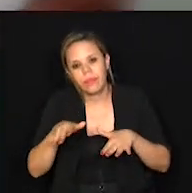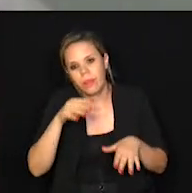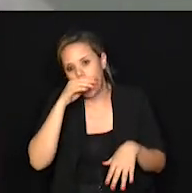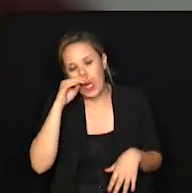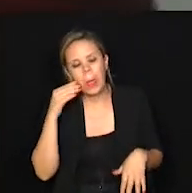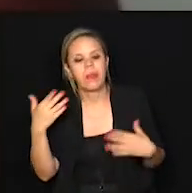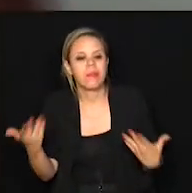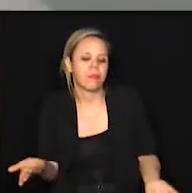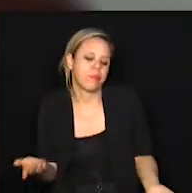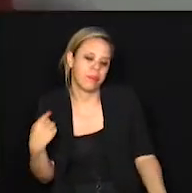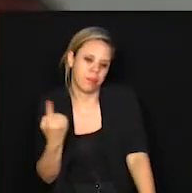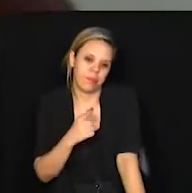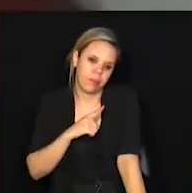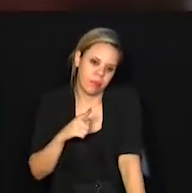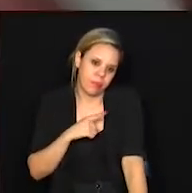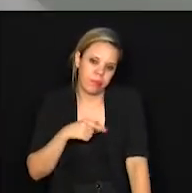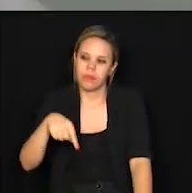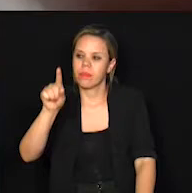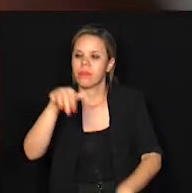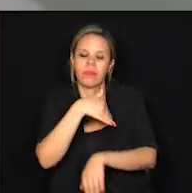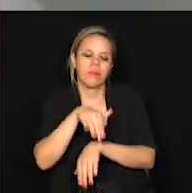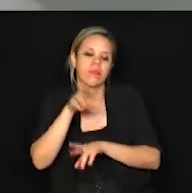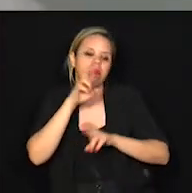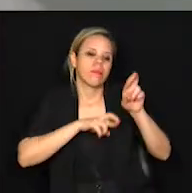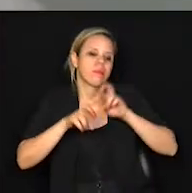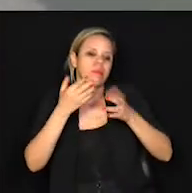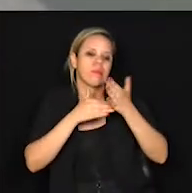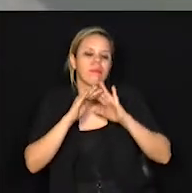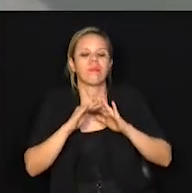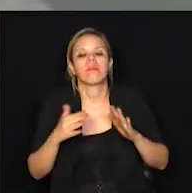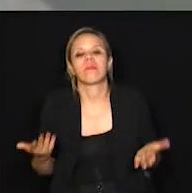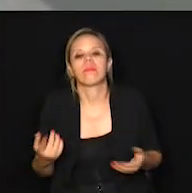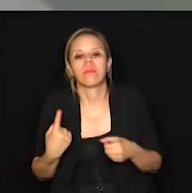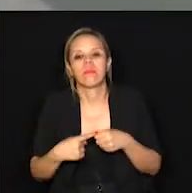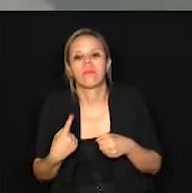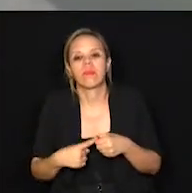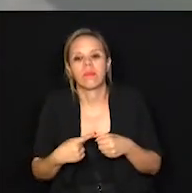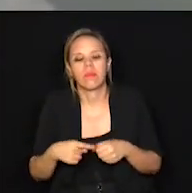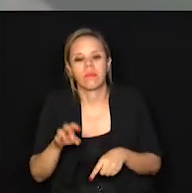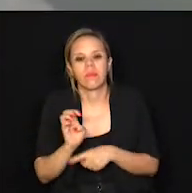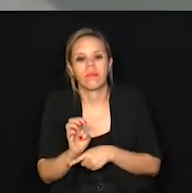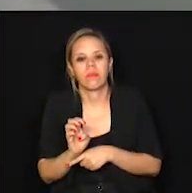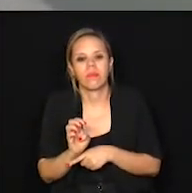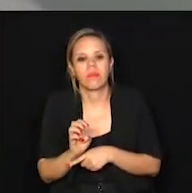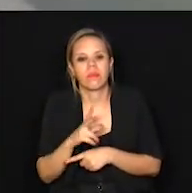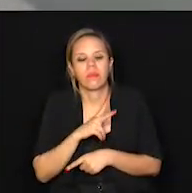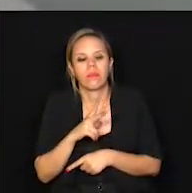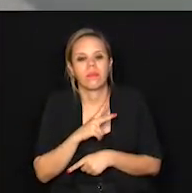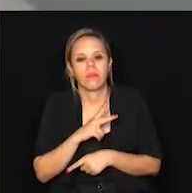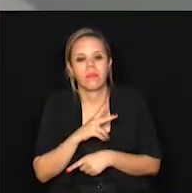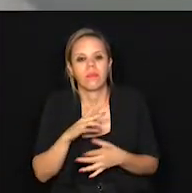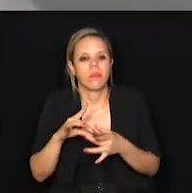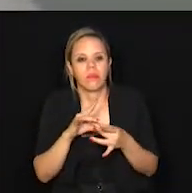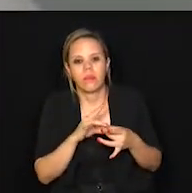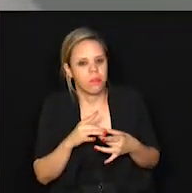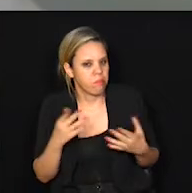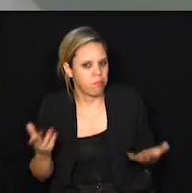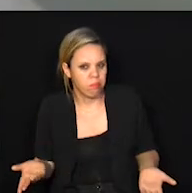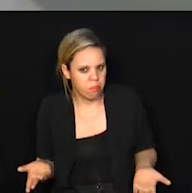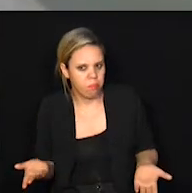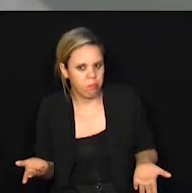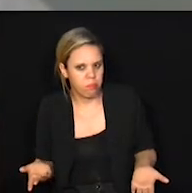desses profissionais, porque não é somente as crianças, a gente tem que pensar nas escolas, na comunidade